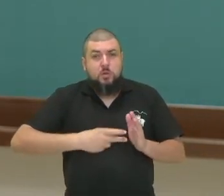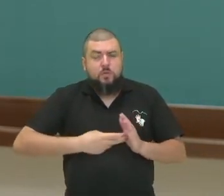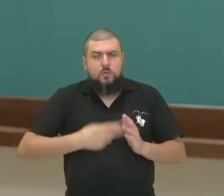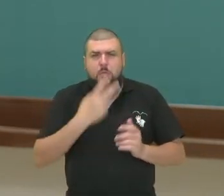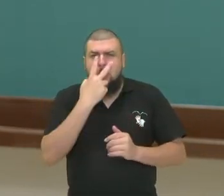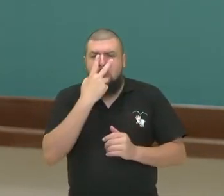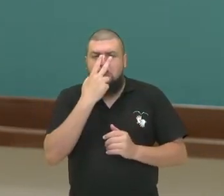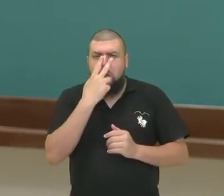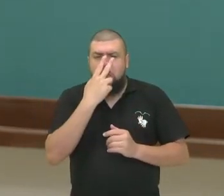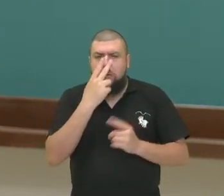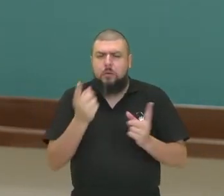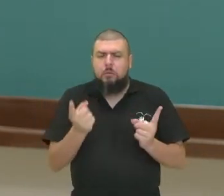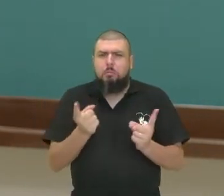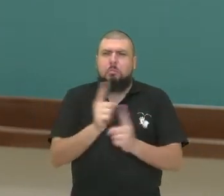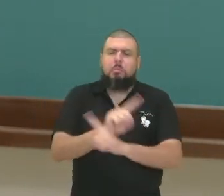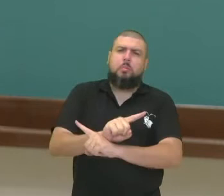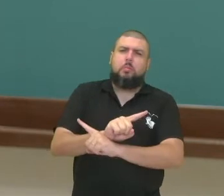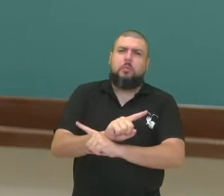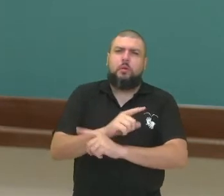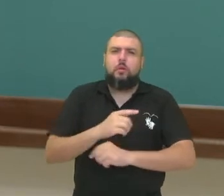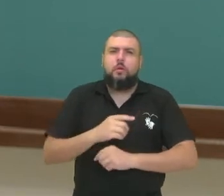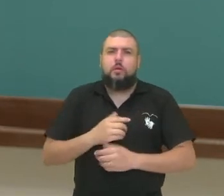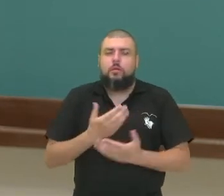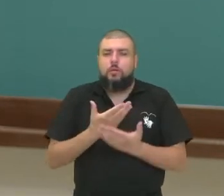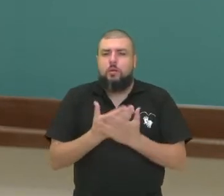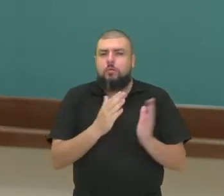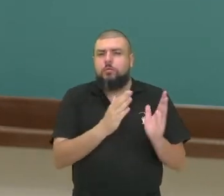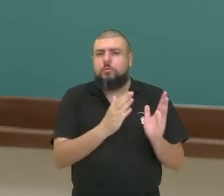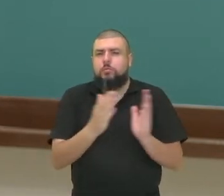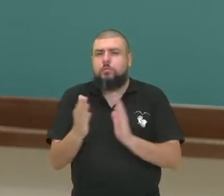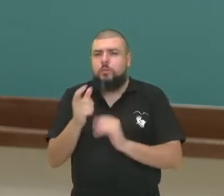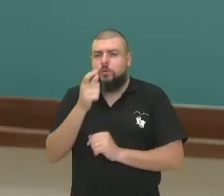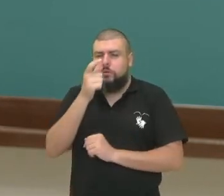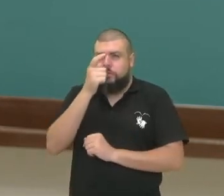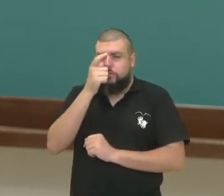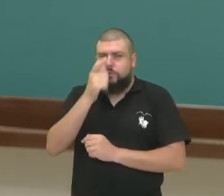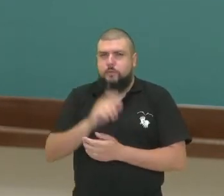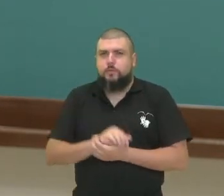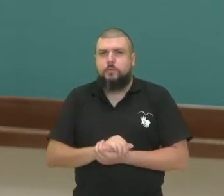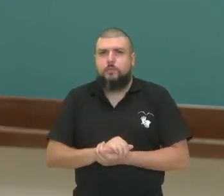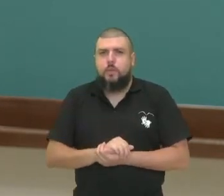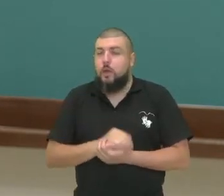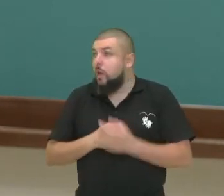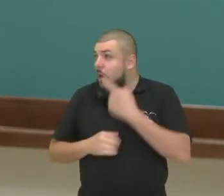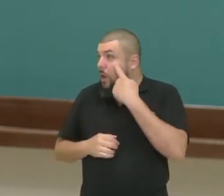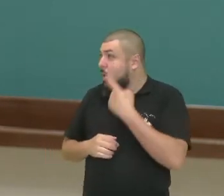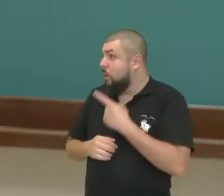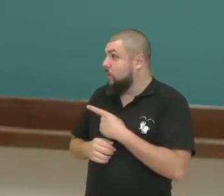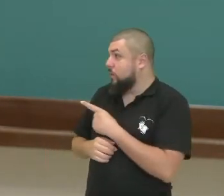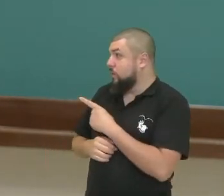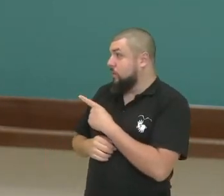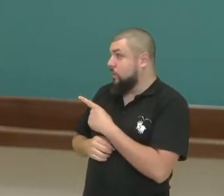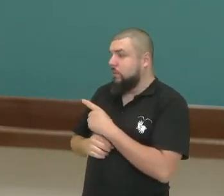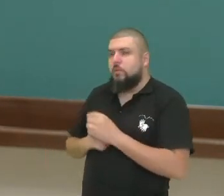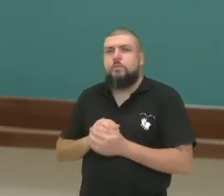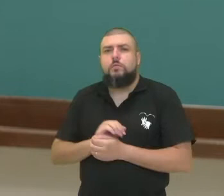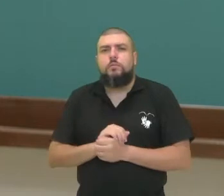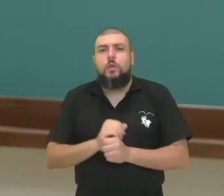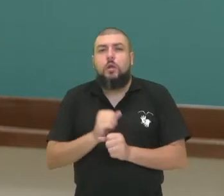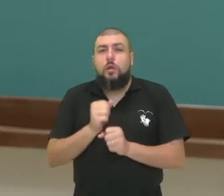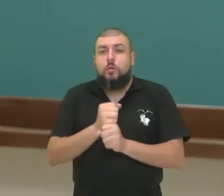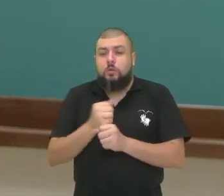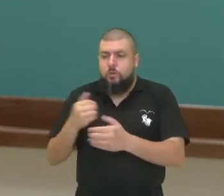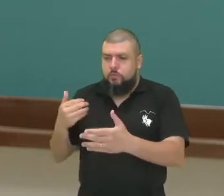contradição? Isso nós vamos abordar ao longo dessa aula. Até 19... Esse cartaz aqui de propaganda, ele fala até